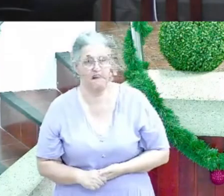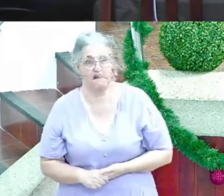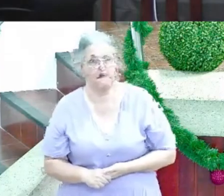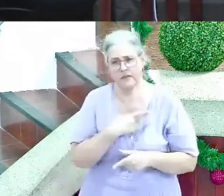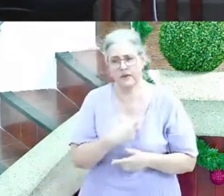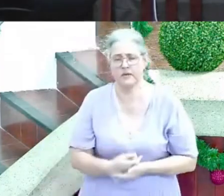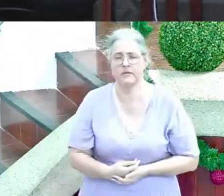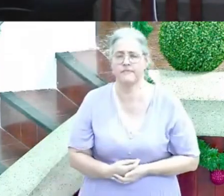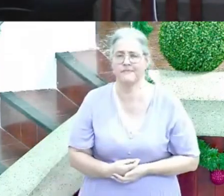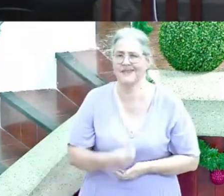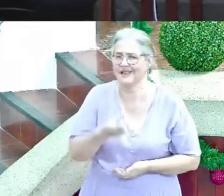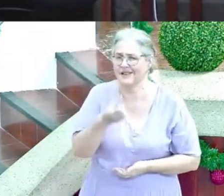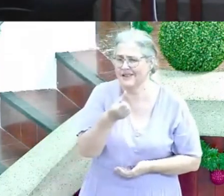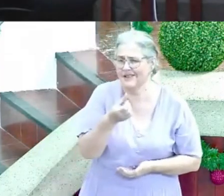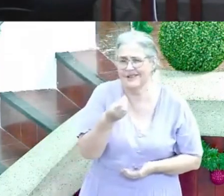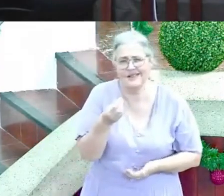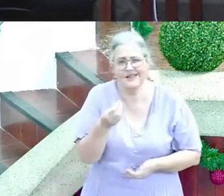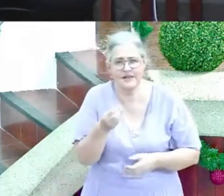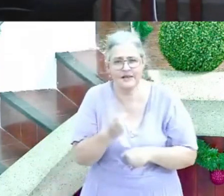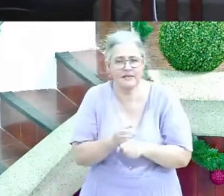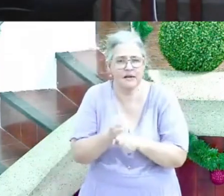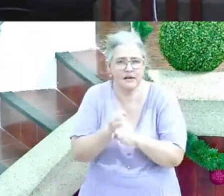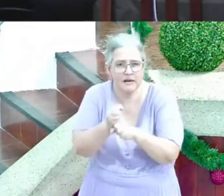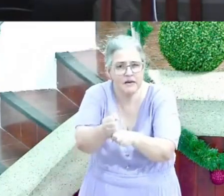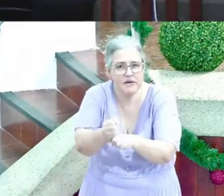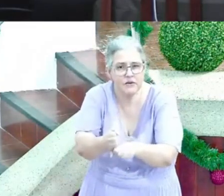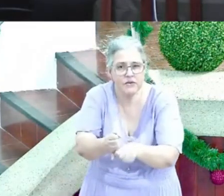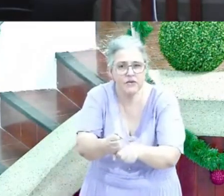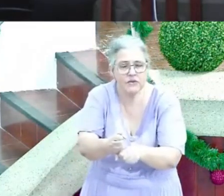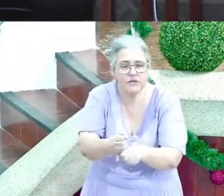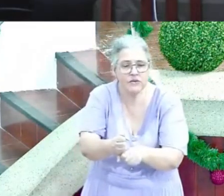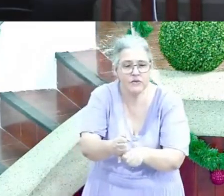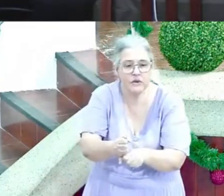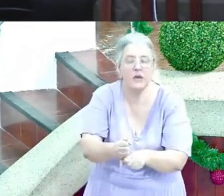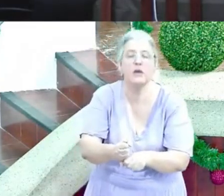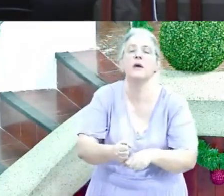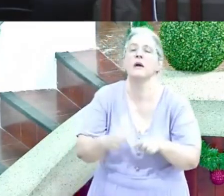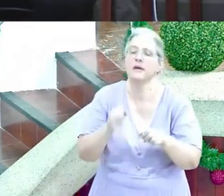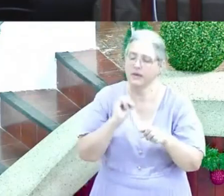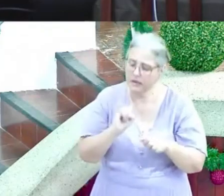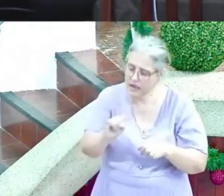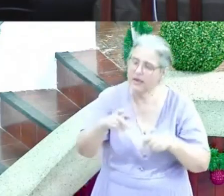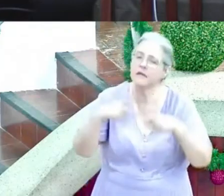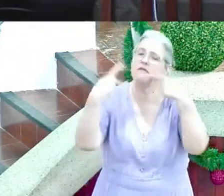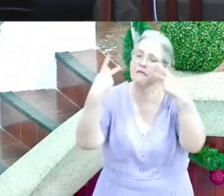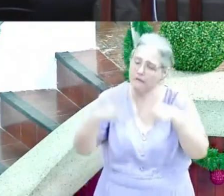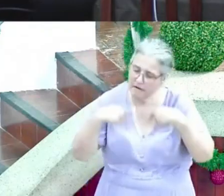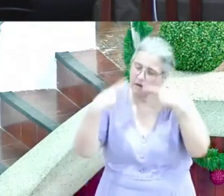interessante é que 40 anos ele terá a mesma mensagem